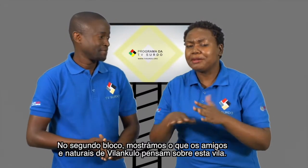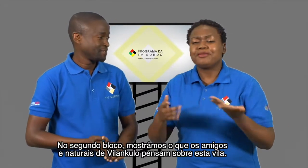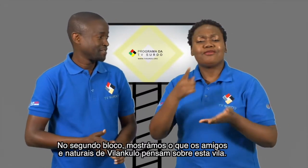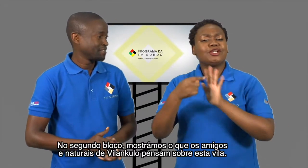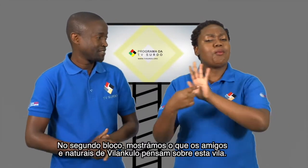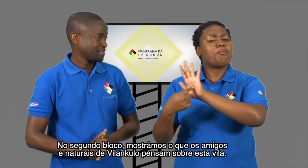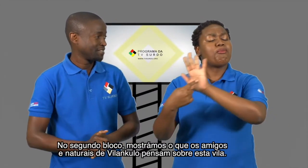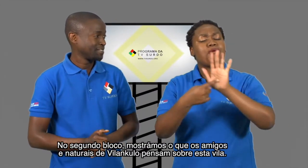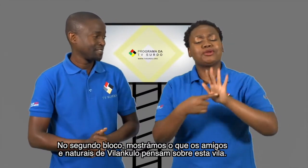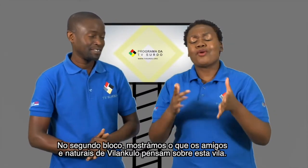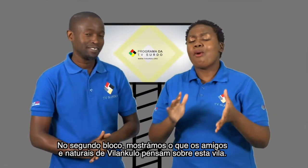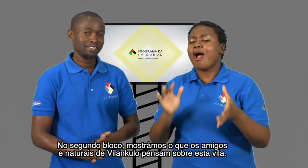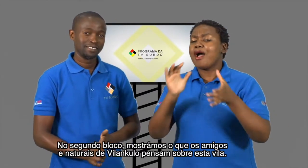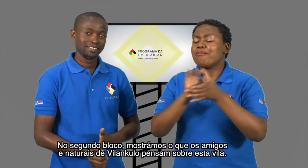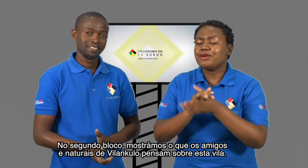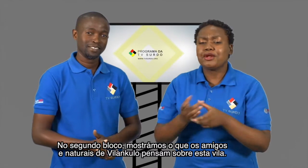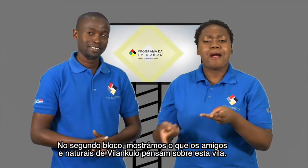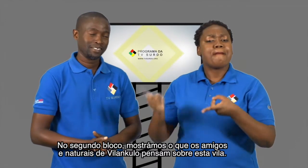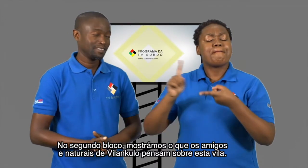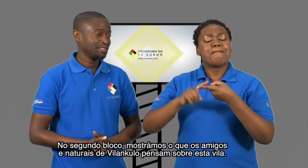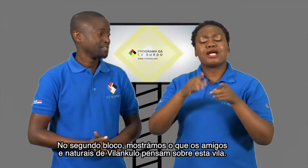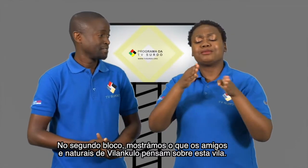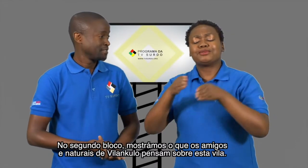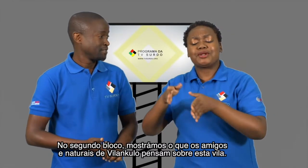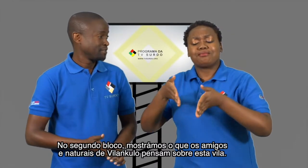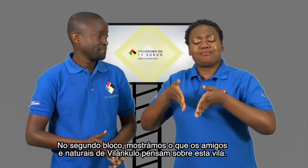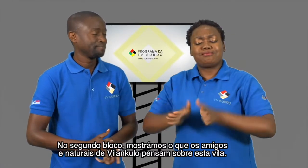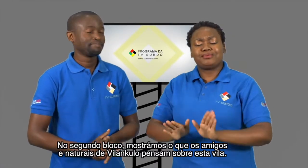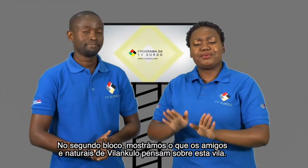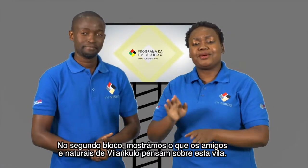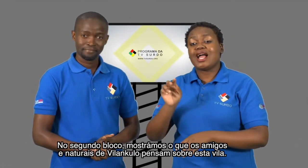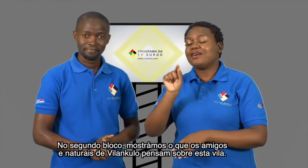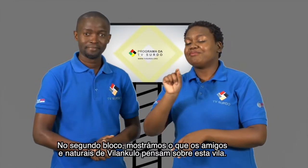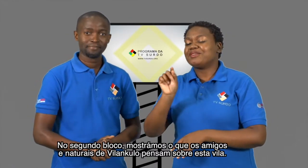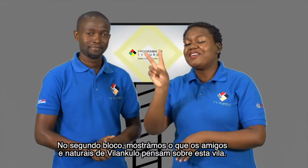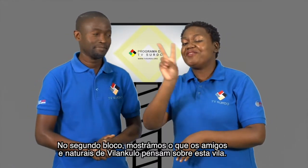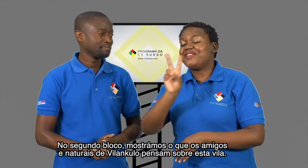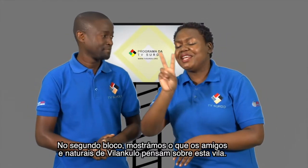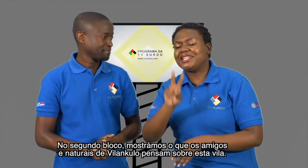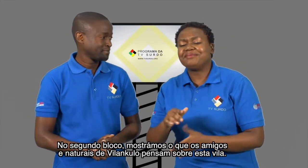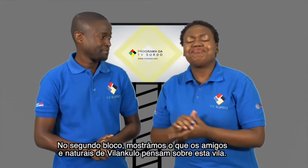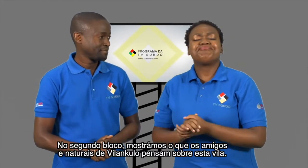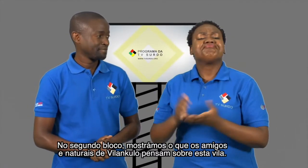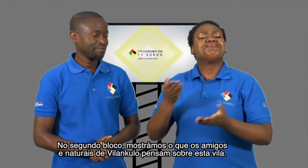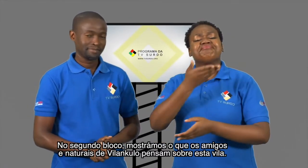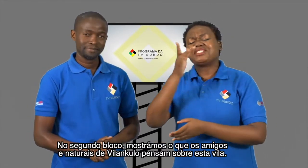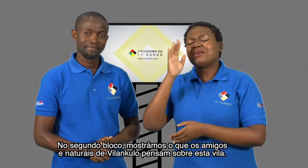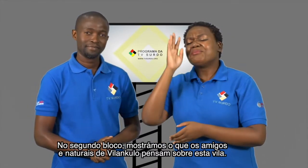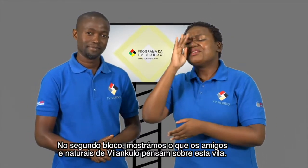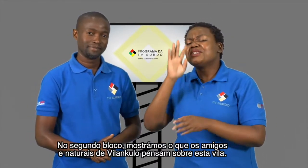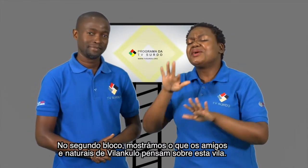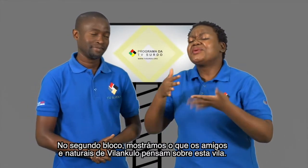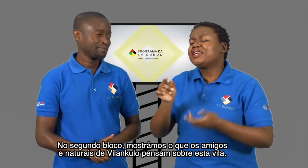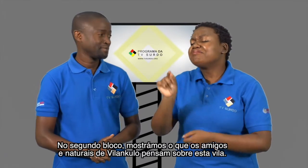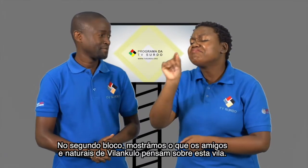No segundo bloco, mostramos o que os amigos e naturais de Villangulo pensam sobre esta vila.